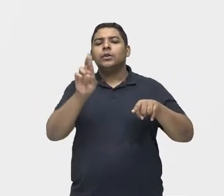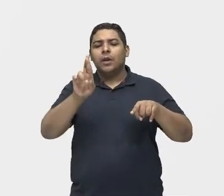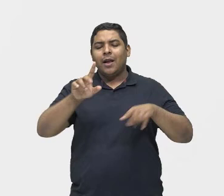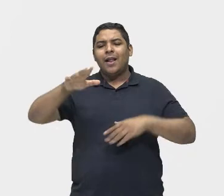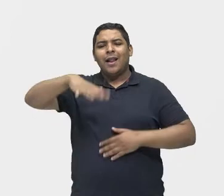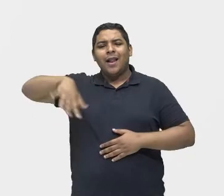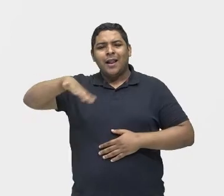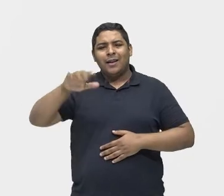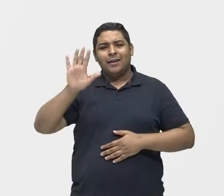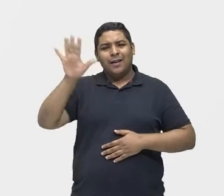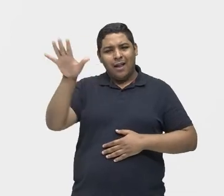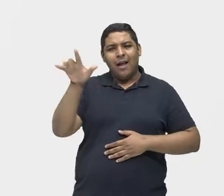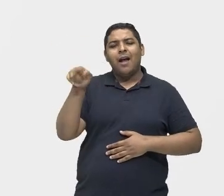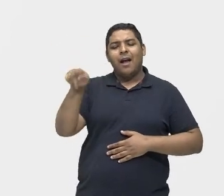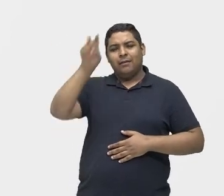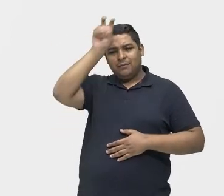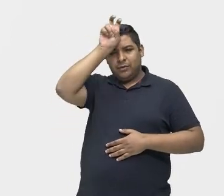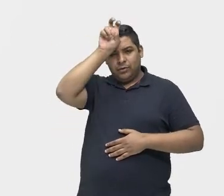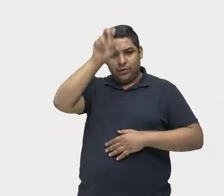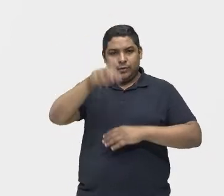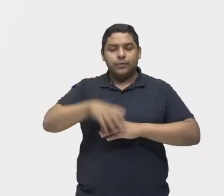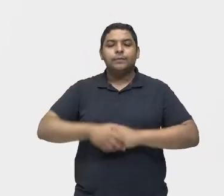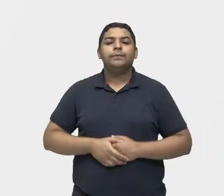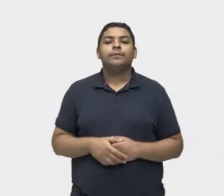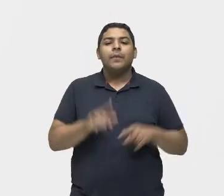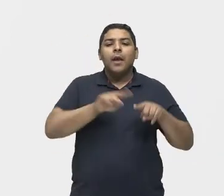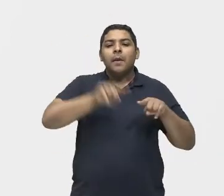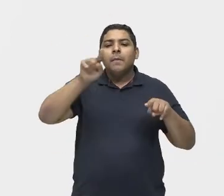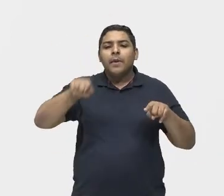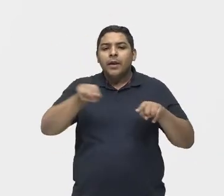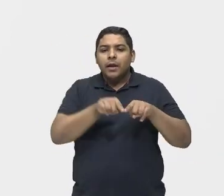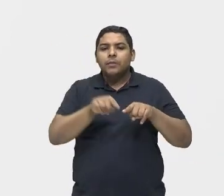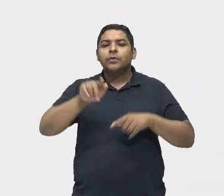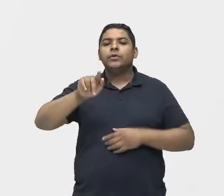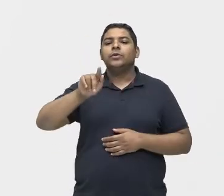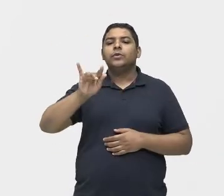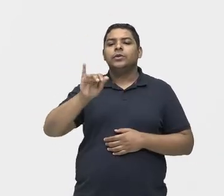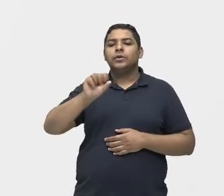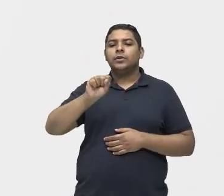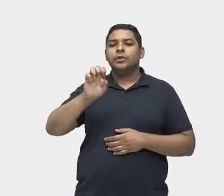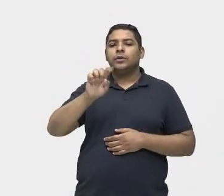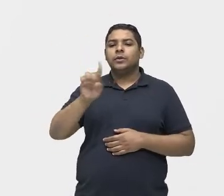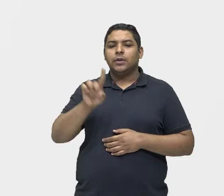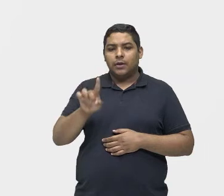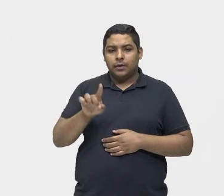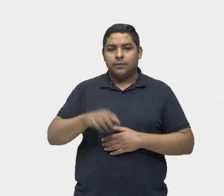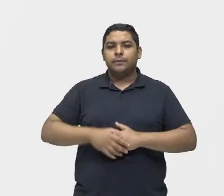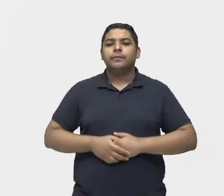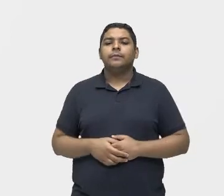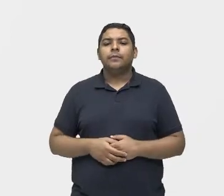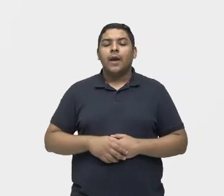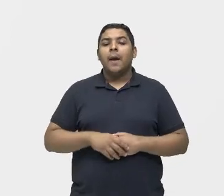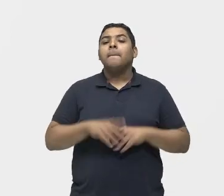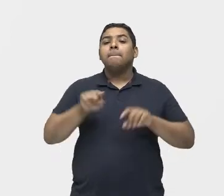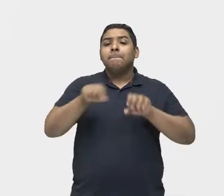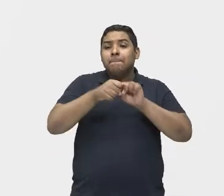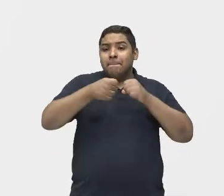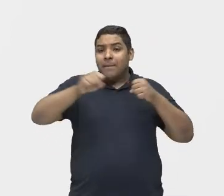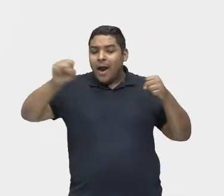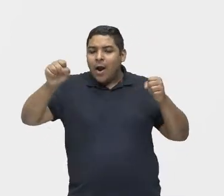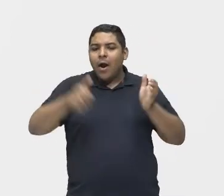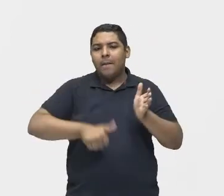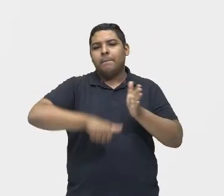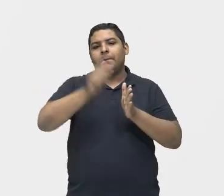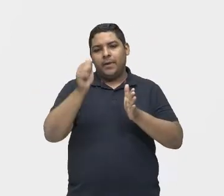arquiteto Imhotep. Pirâmide do deserto de Gizé, Quéops, Kefre e Miquerindo, sendo a maior, a primeira, que é o